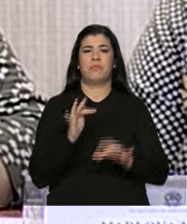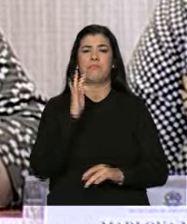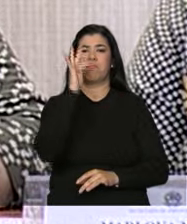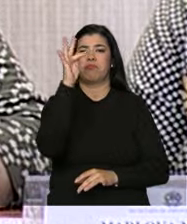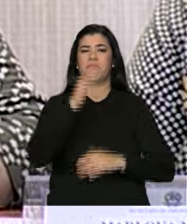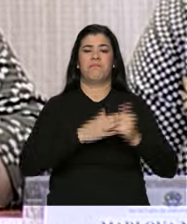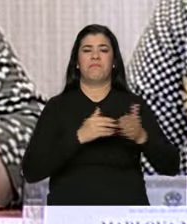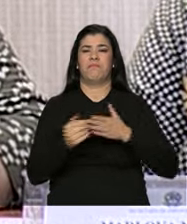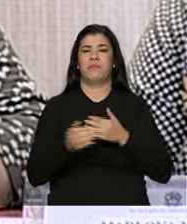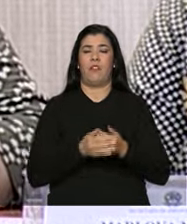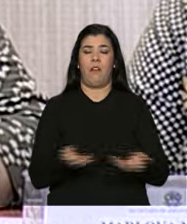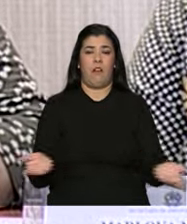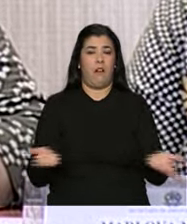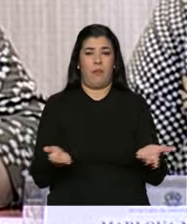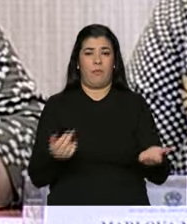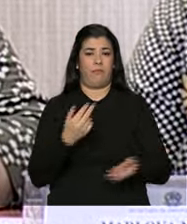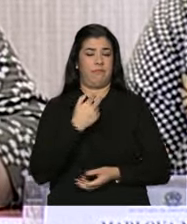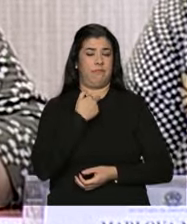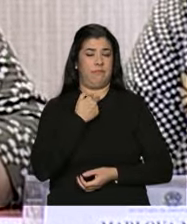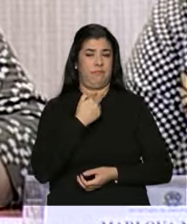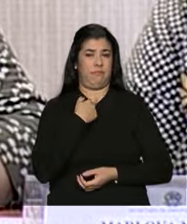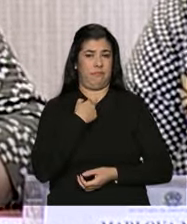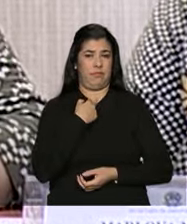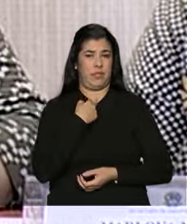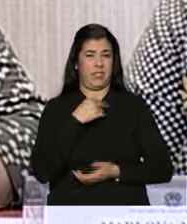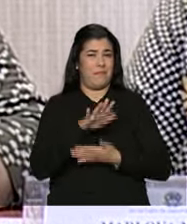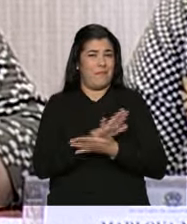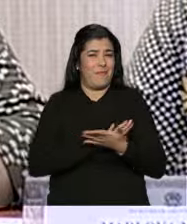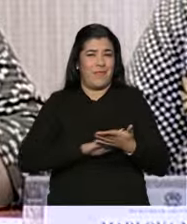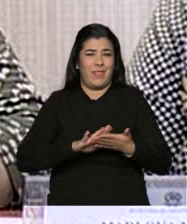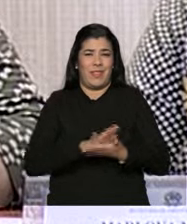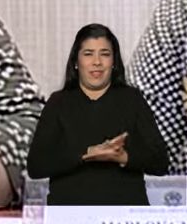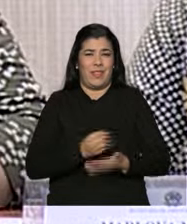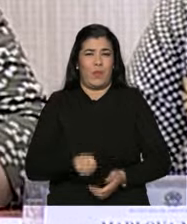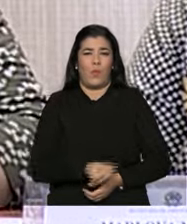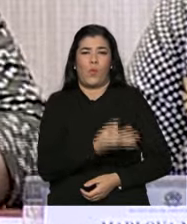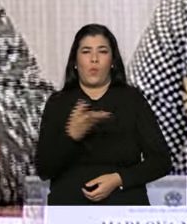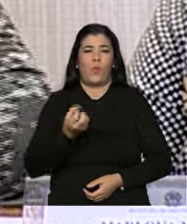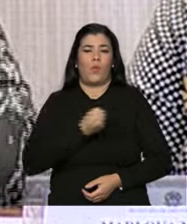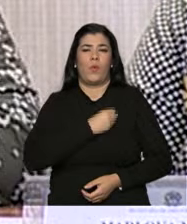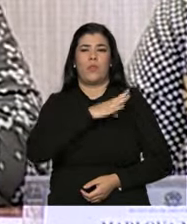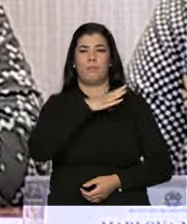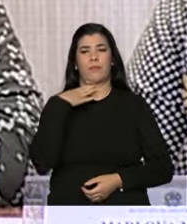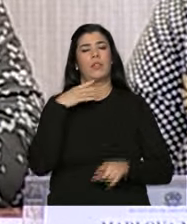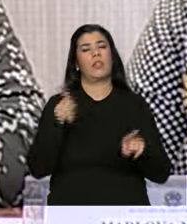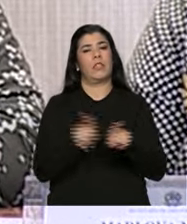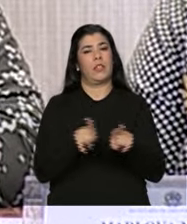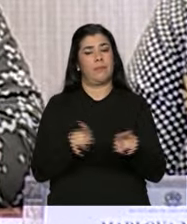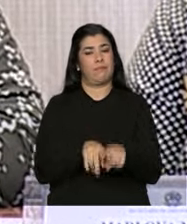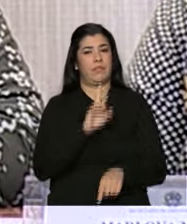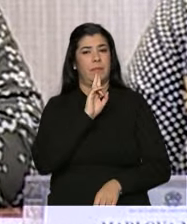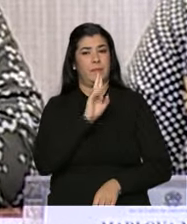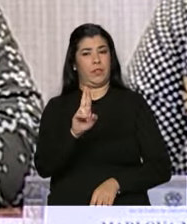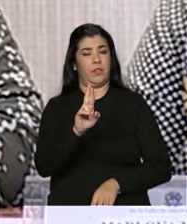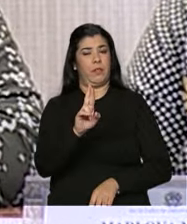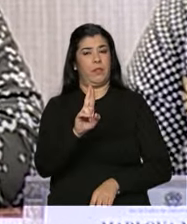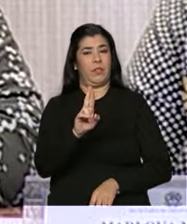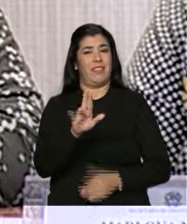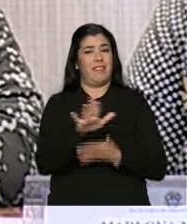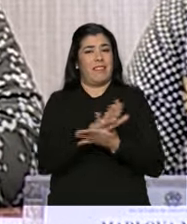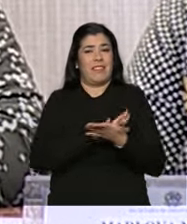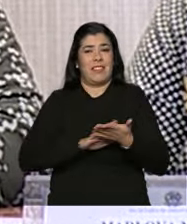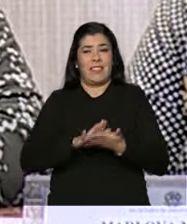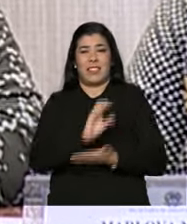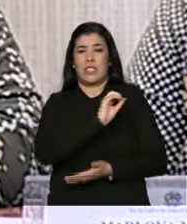neste momento nós não podemos mais ter nenhuma morte. Então também dizemos nenhuma